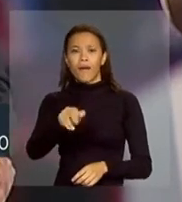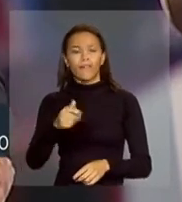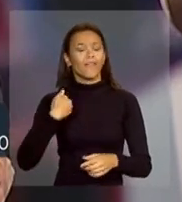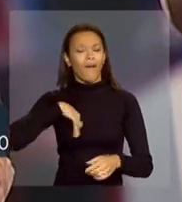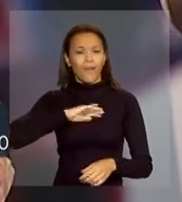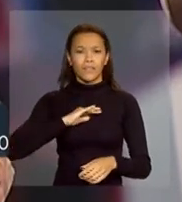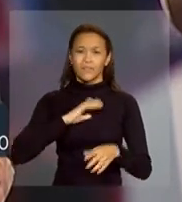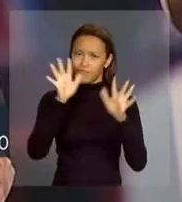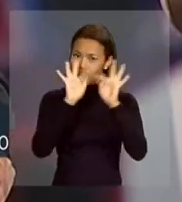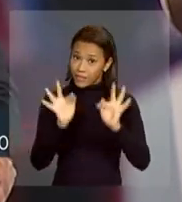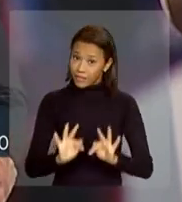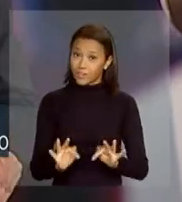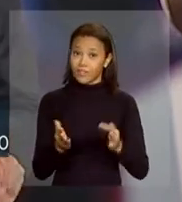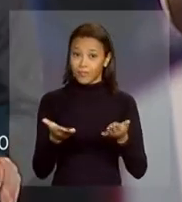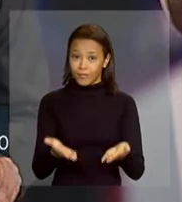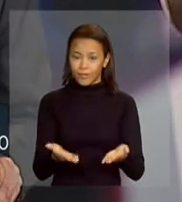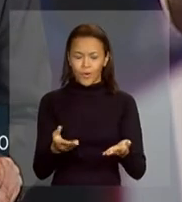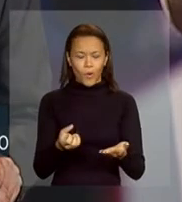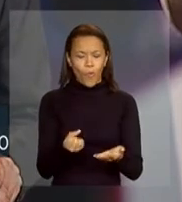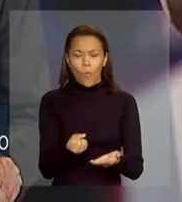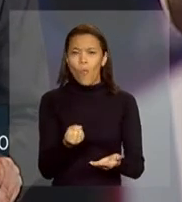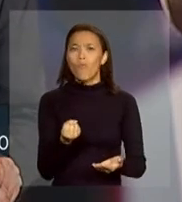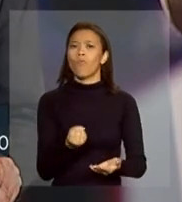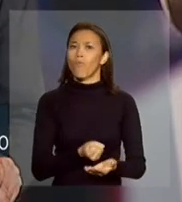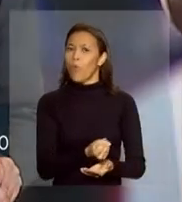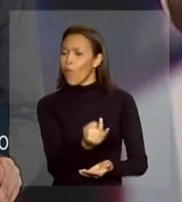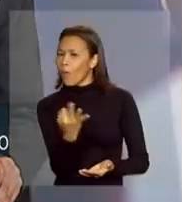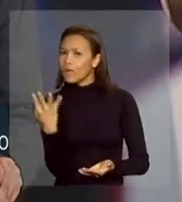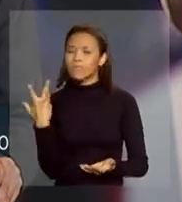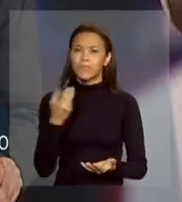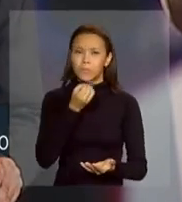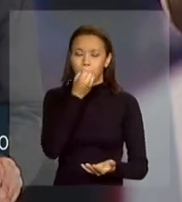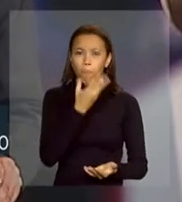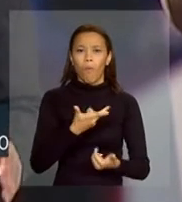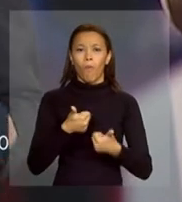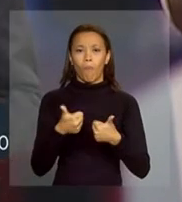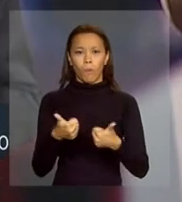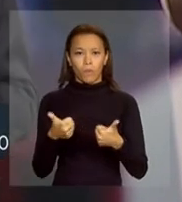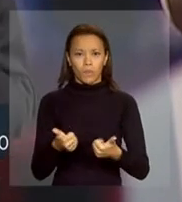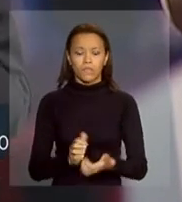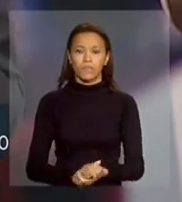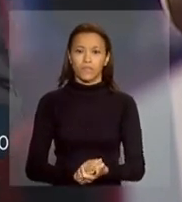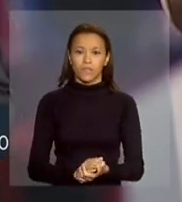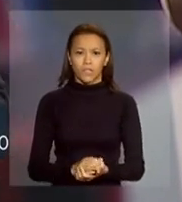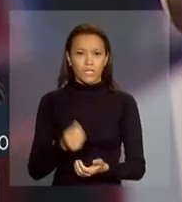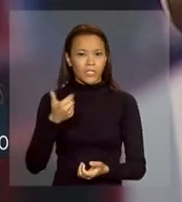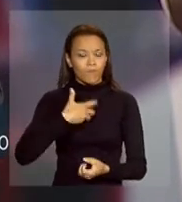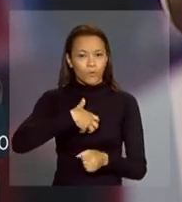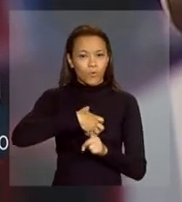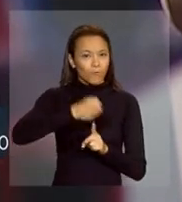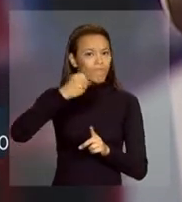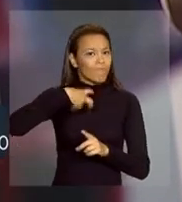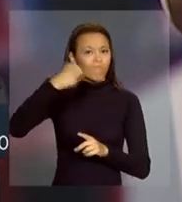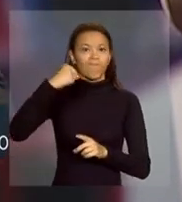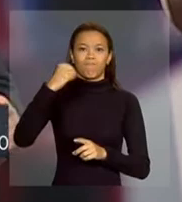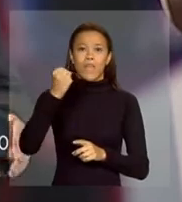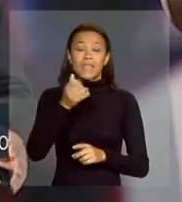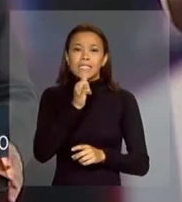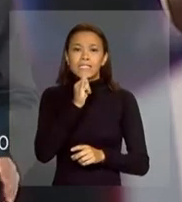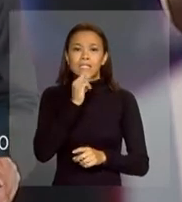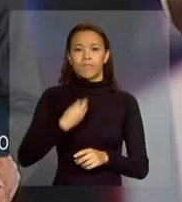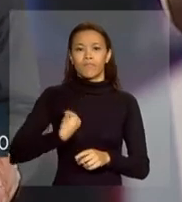pelo conteúdo quanta coisa positiva né quantas superação Quanto é